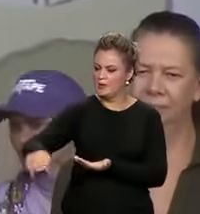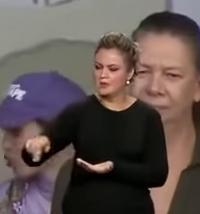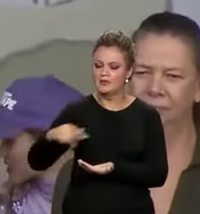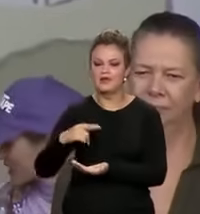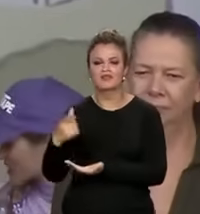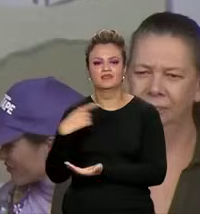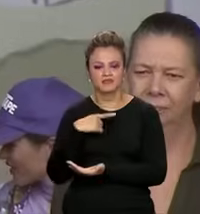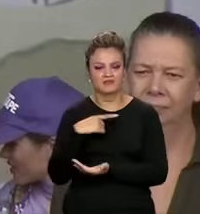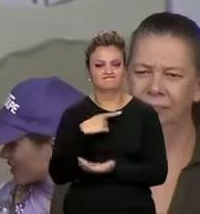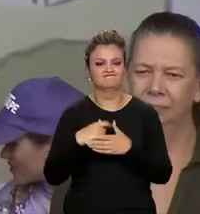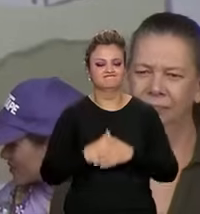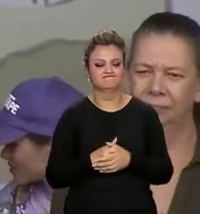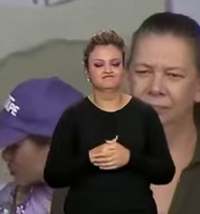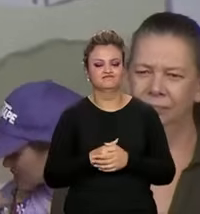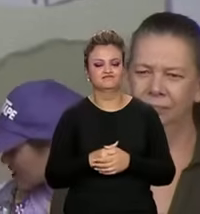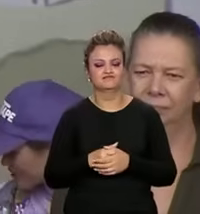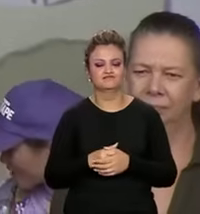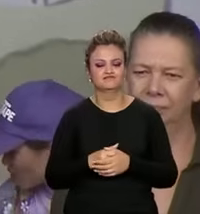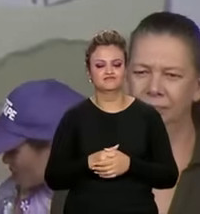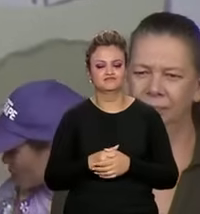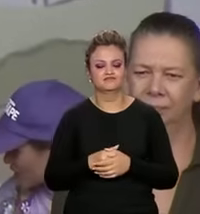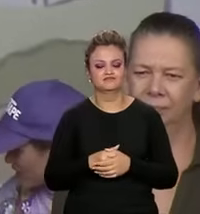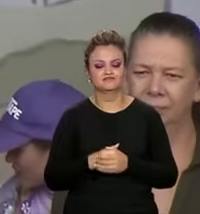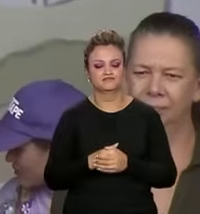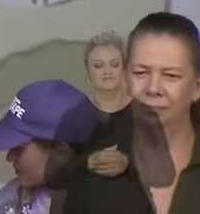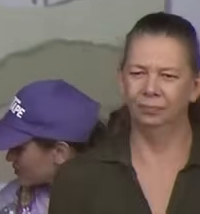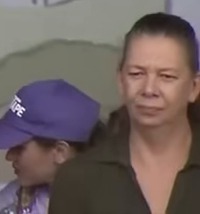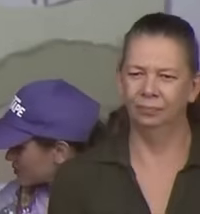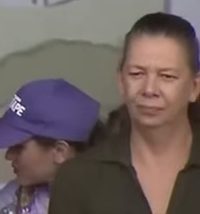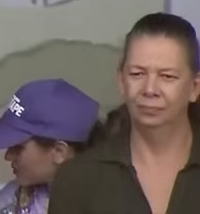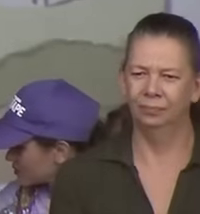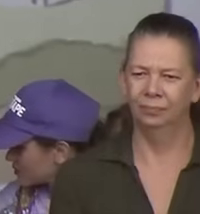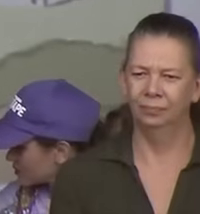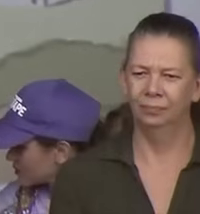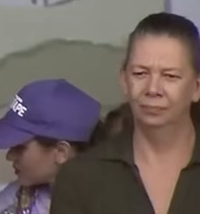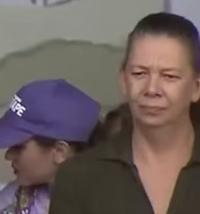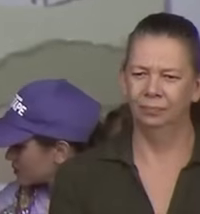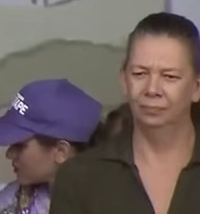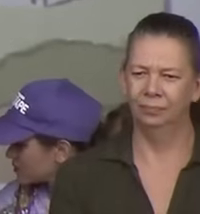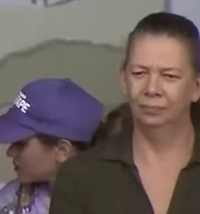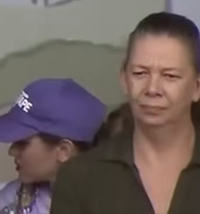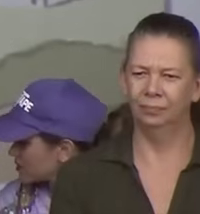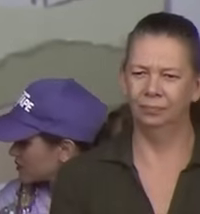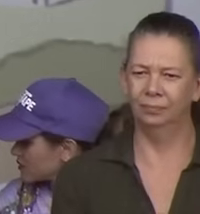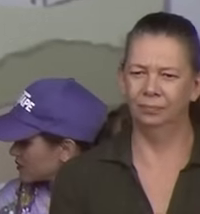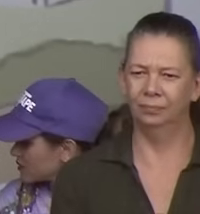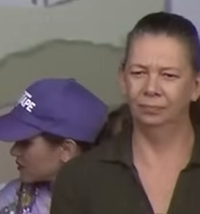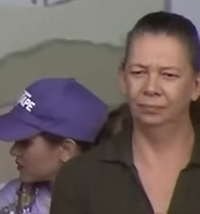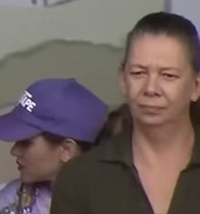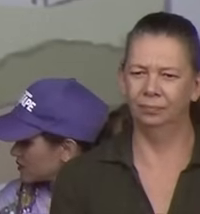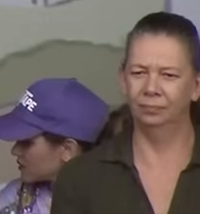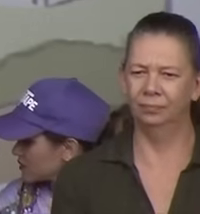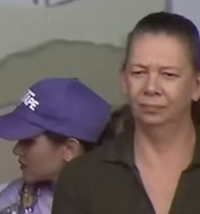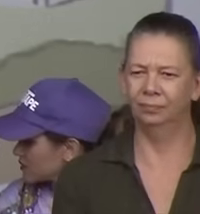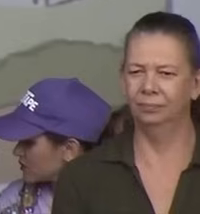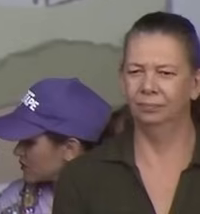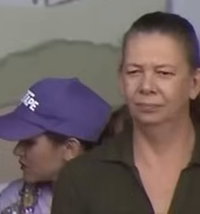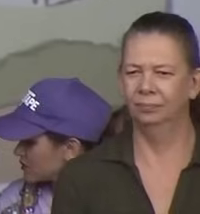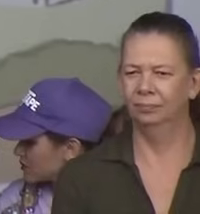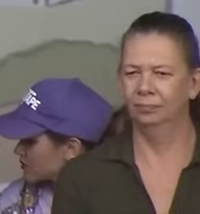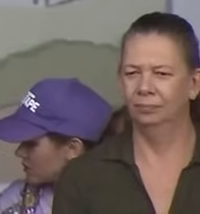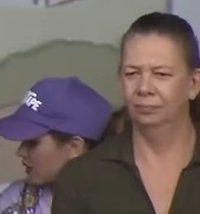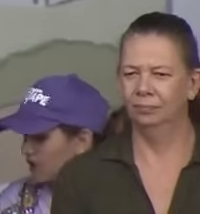vão para a mesa do povo brasileiro Nós também no plano safra